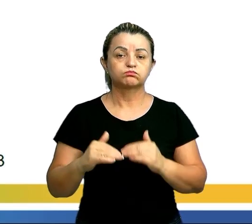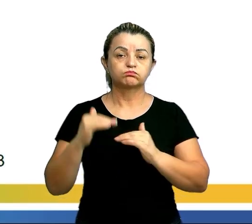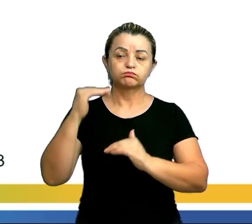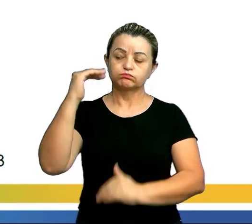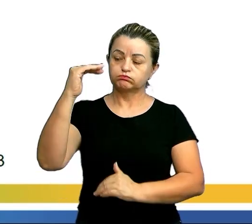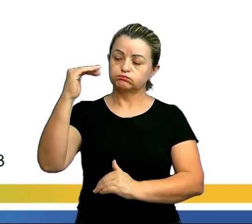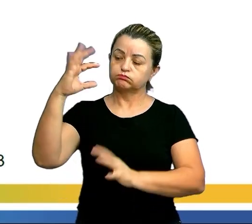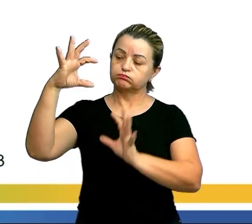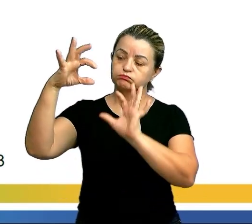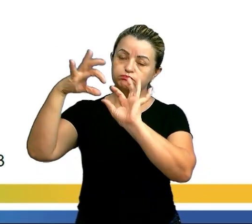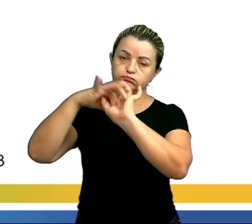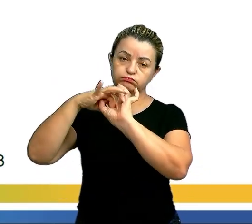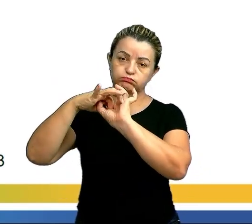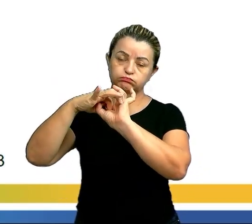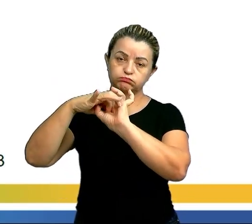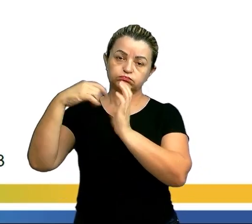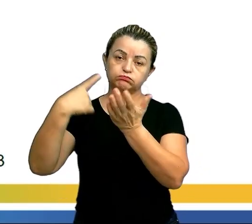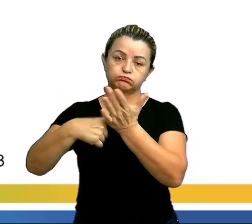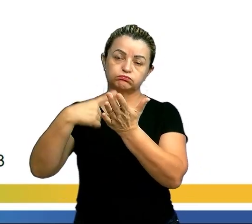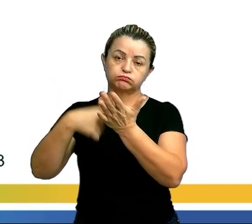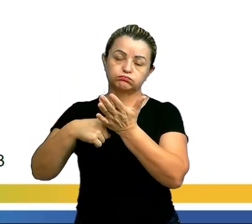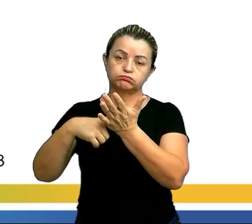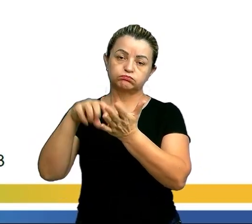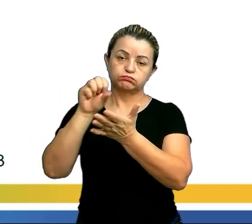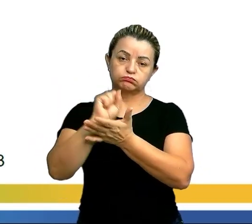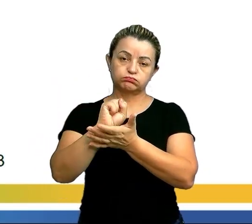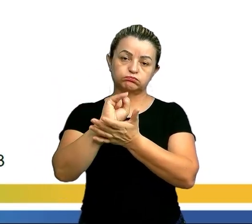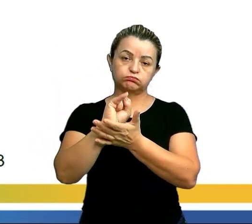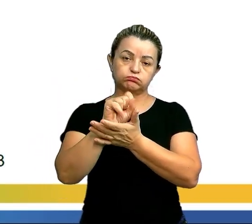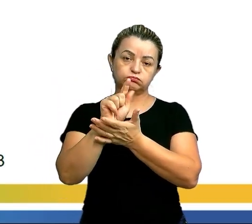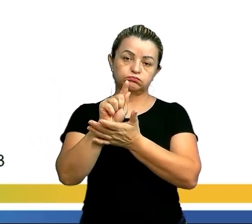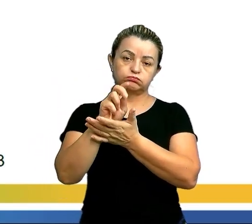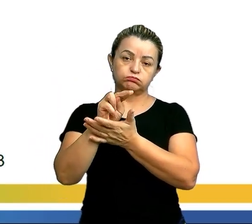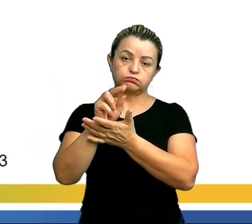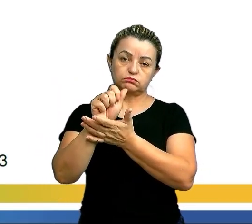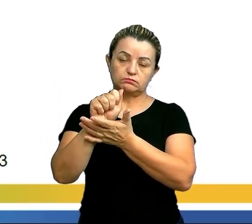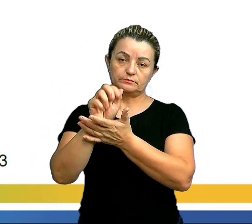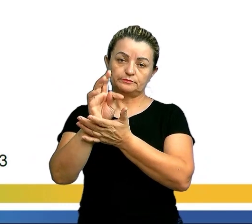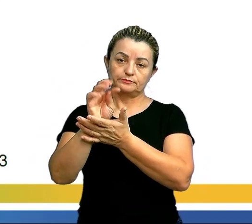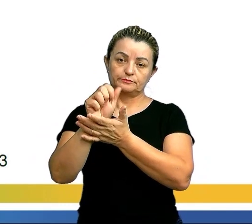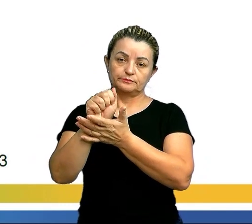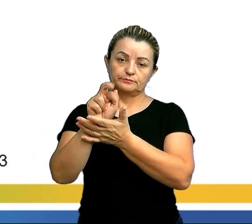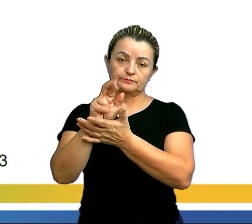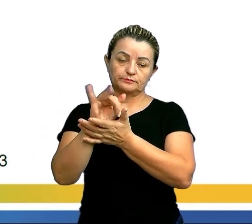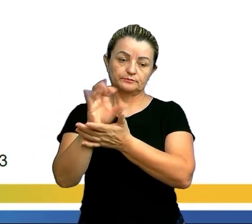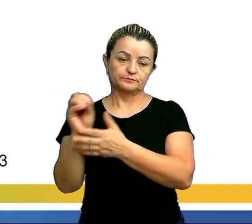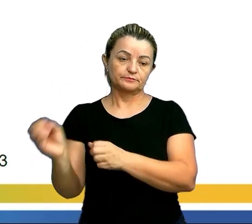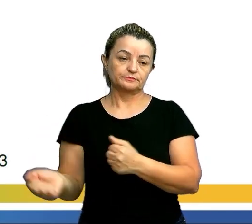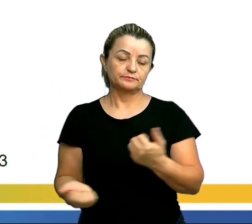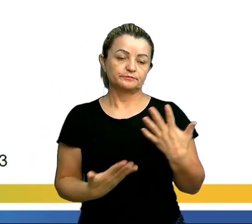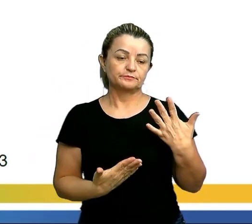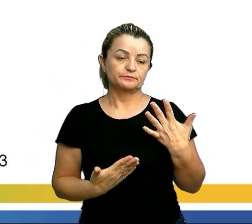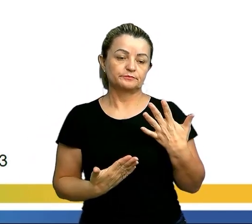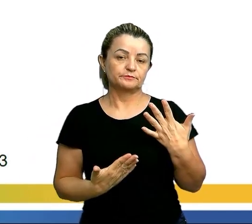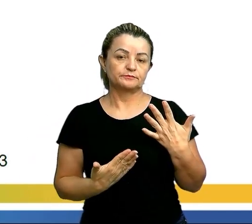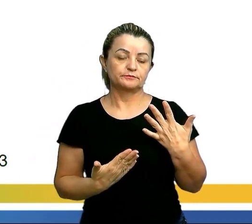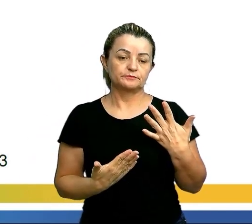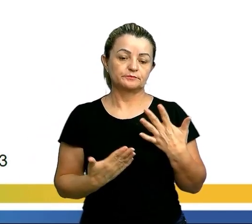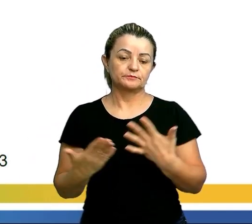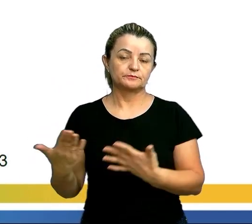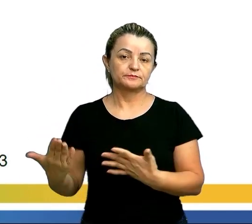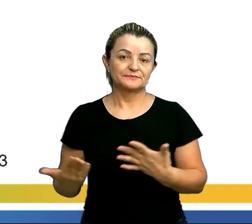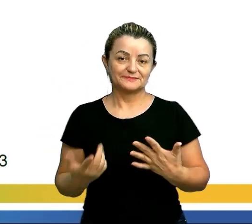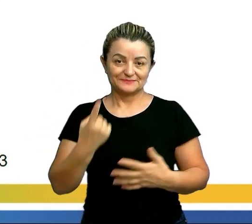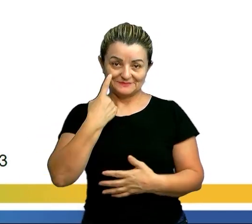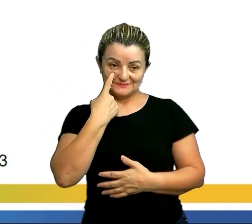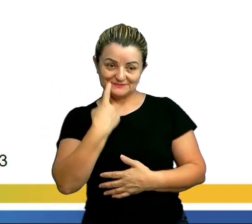alto de acordo signatário que os países já chegaram até o presente momento. Vamos então, olha aí, vamos então dar